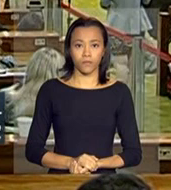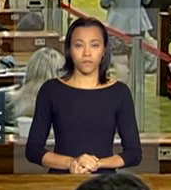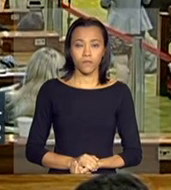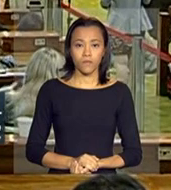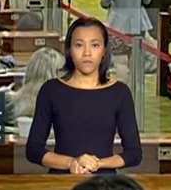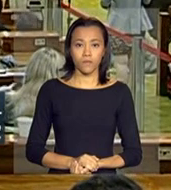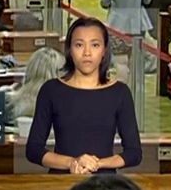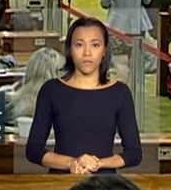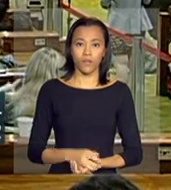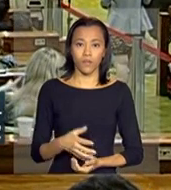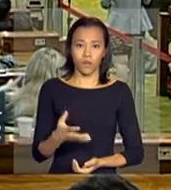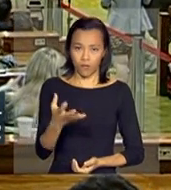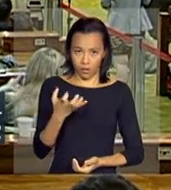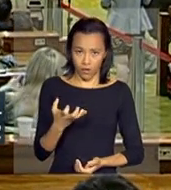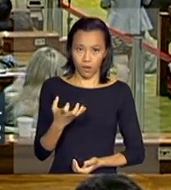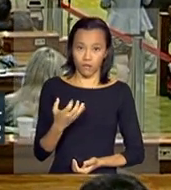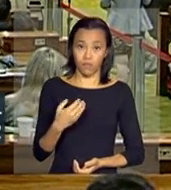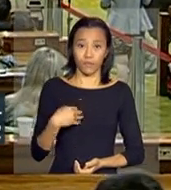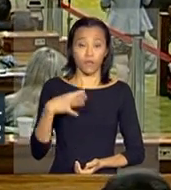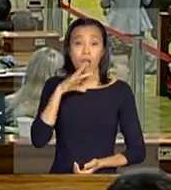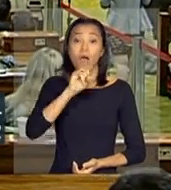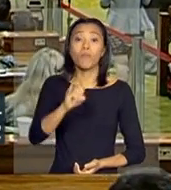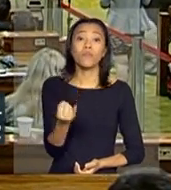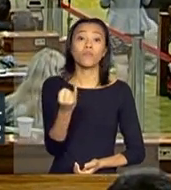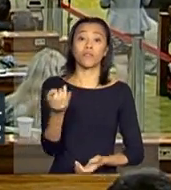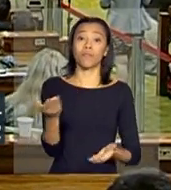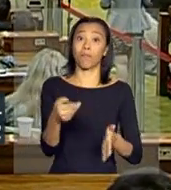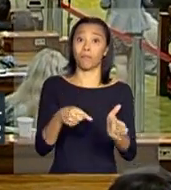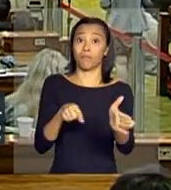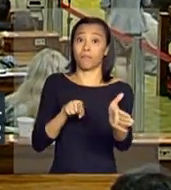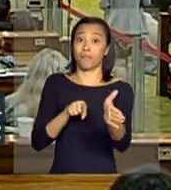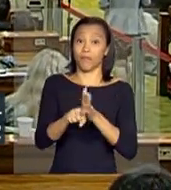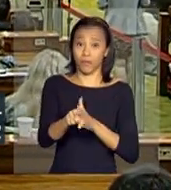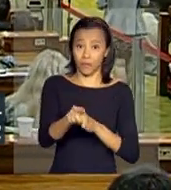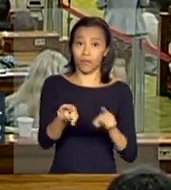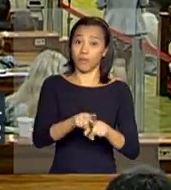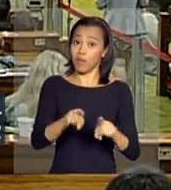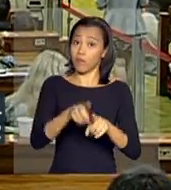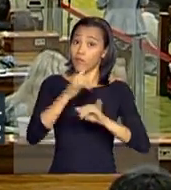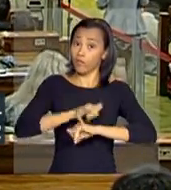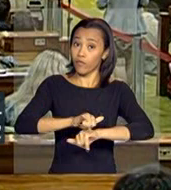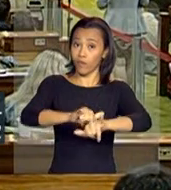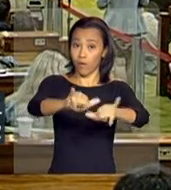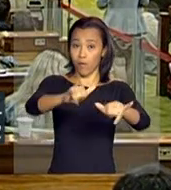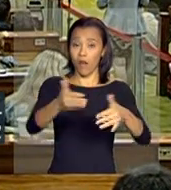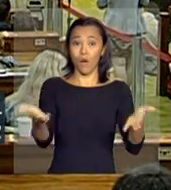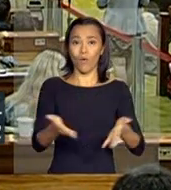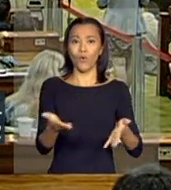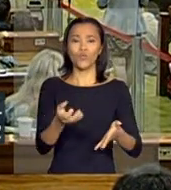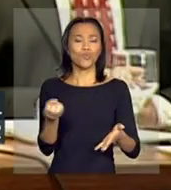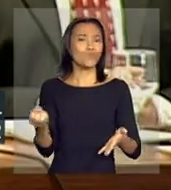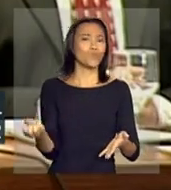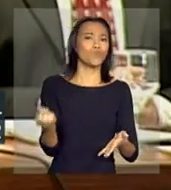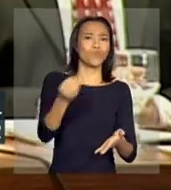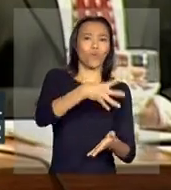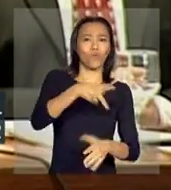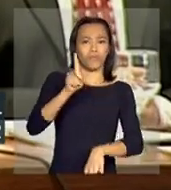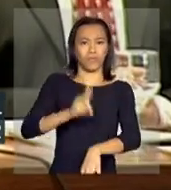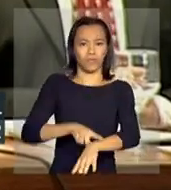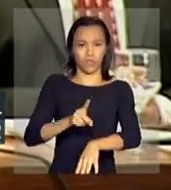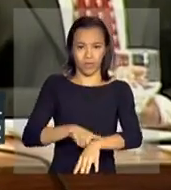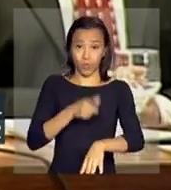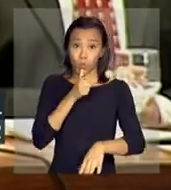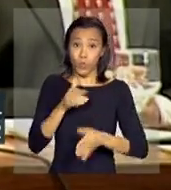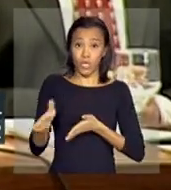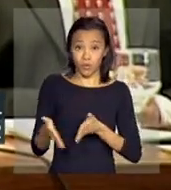Queria aproveitar a oportunidade da pergunta para informar que nós estamos vivendo um novo momento nas obras da transposição.